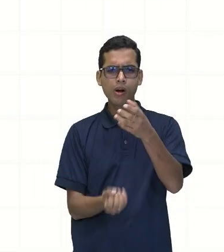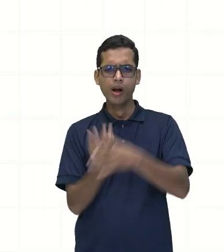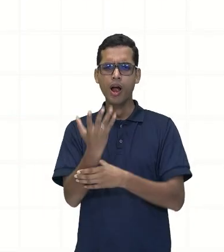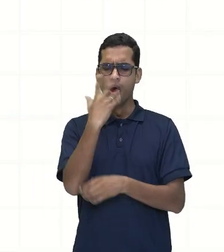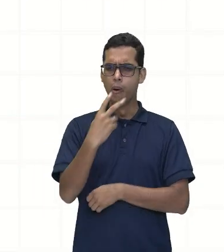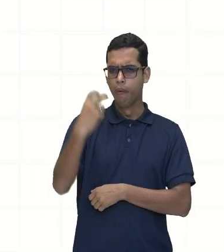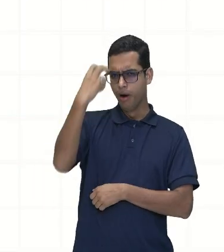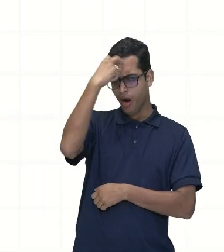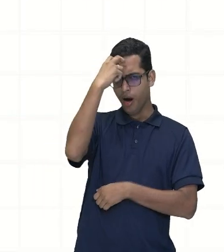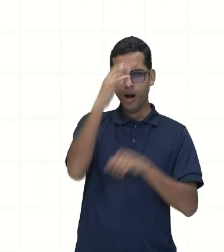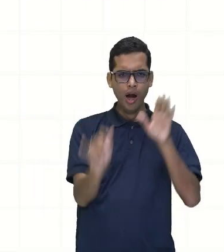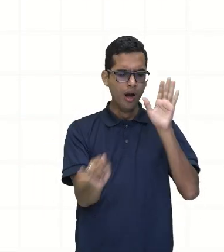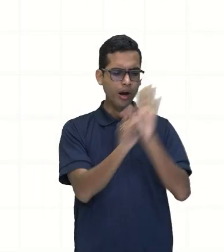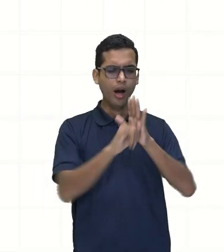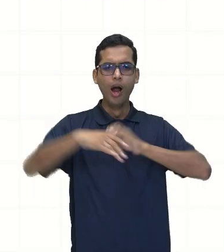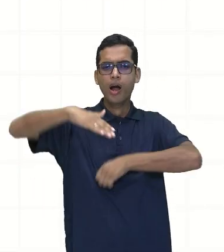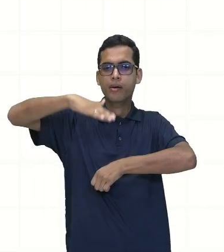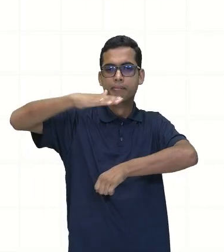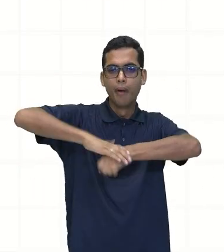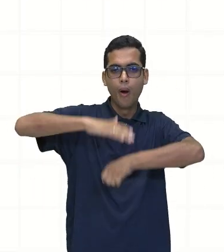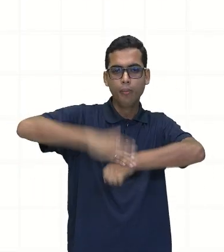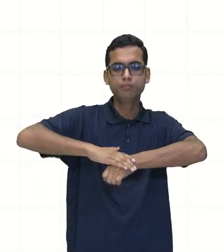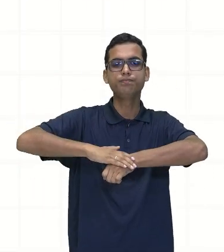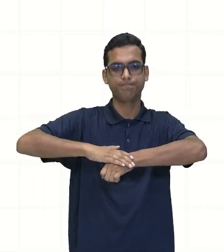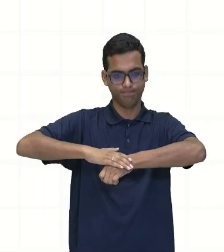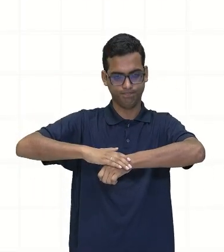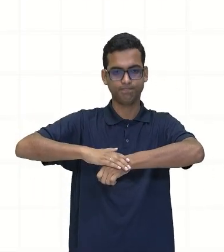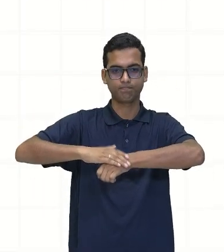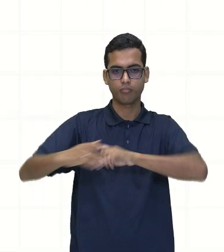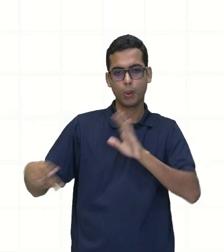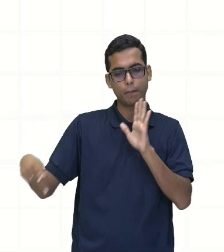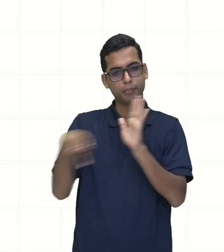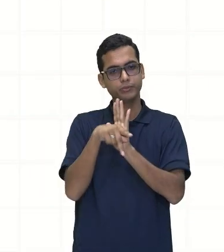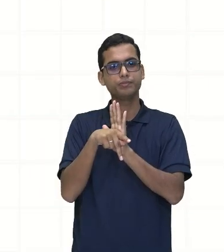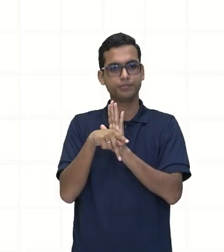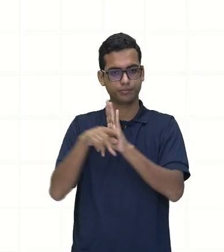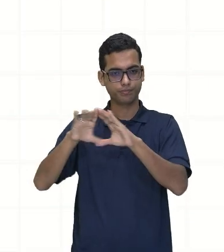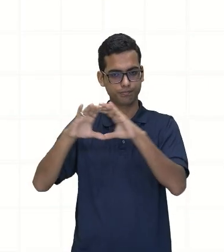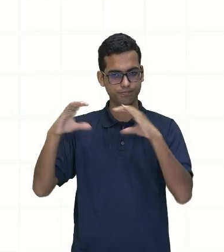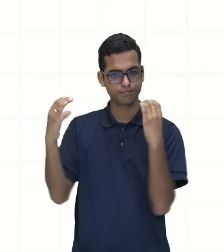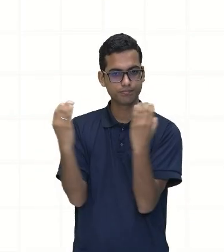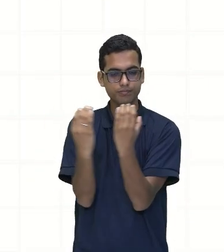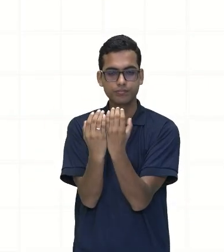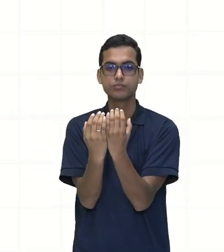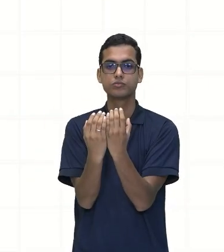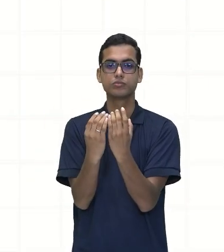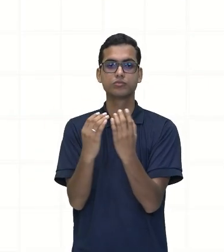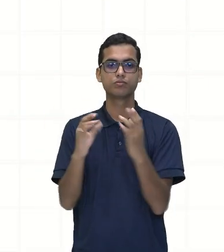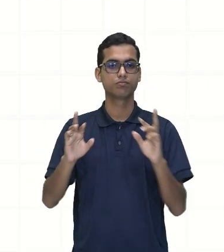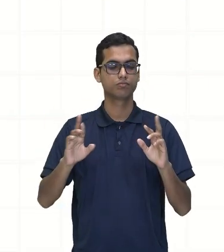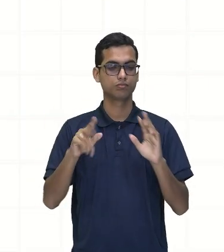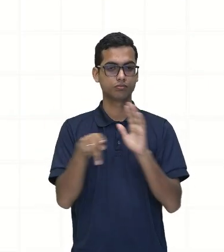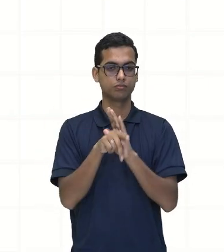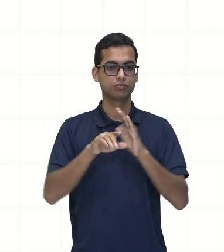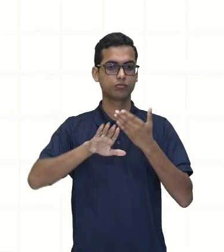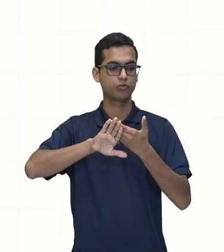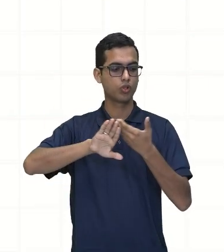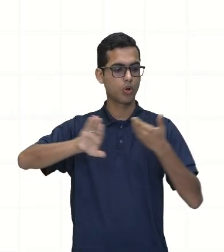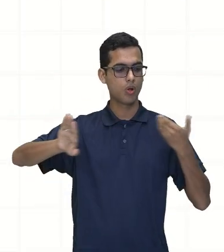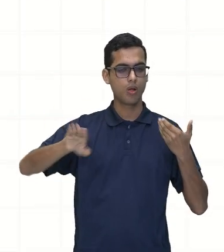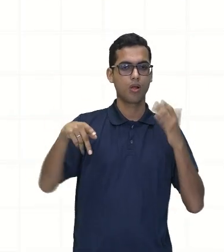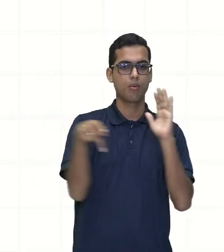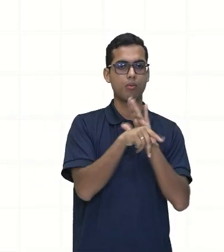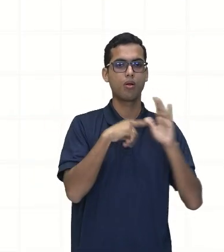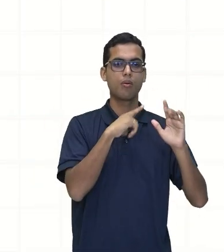esse isolamento, uma cultura e identidade próprias, né, fugindo da escravidão, né, onde eles acabaram encontrando